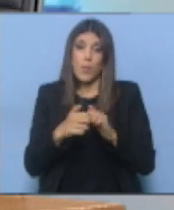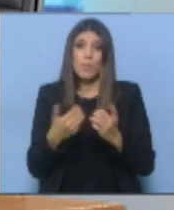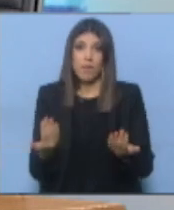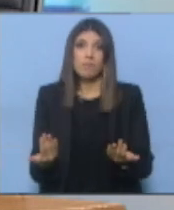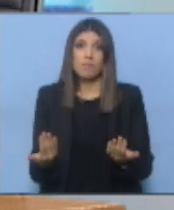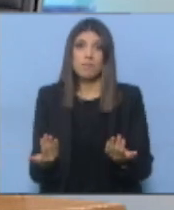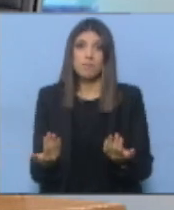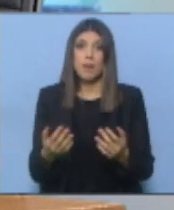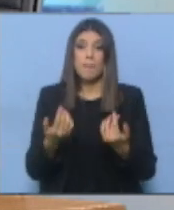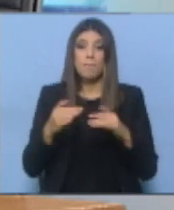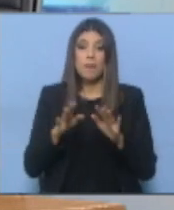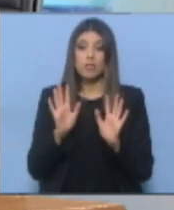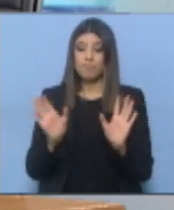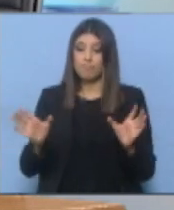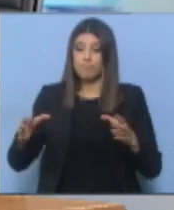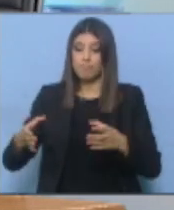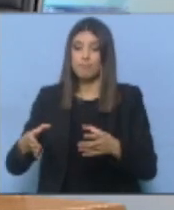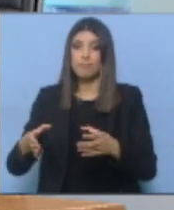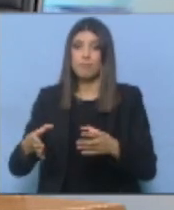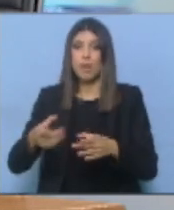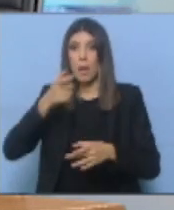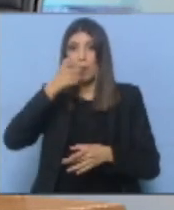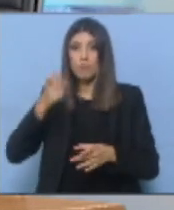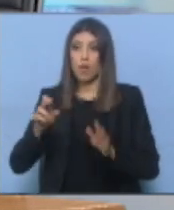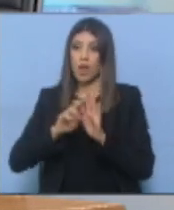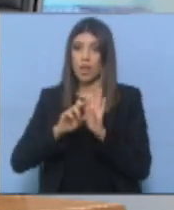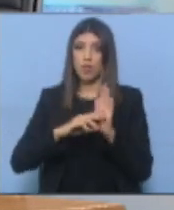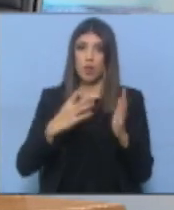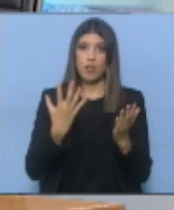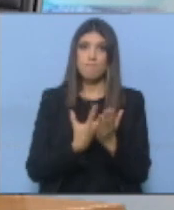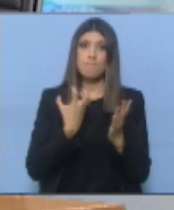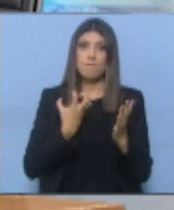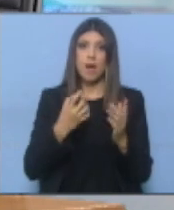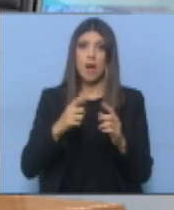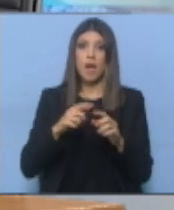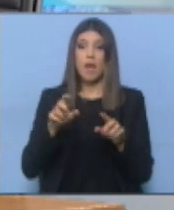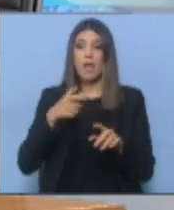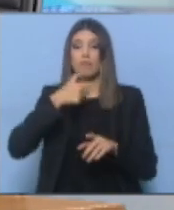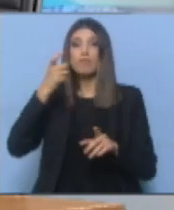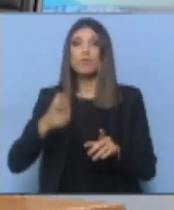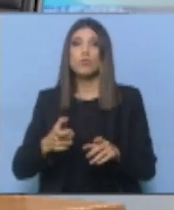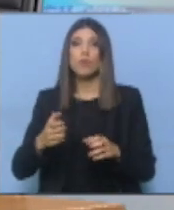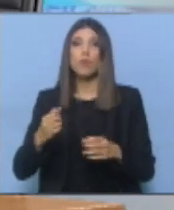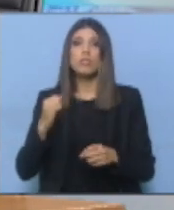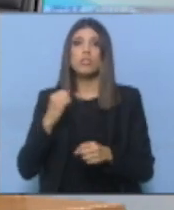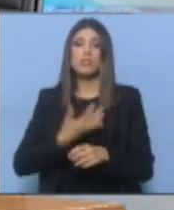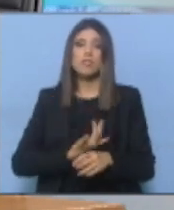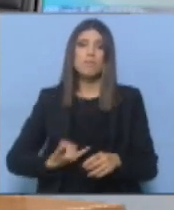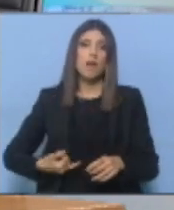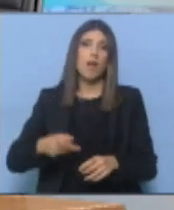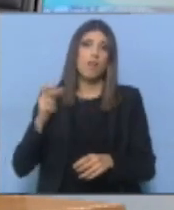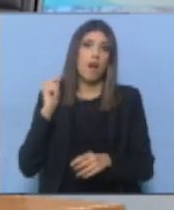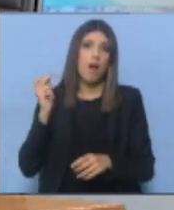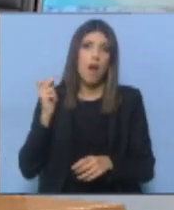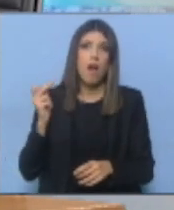das pessoas que, e este relatório evidencia, que estão desempregadas há imenso tempo. Então, o